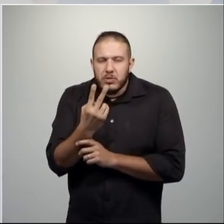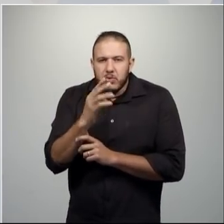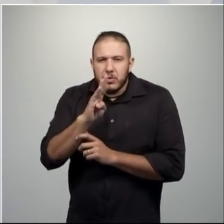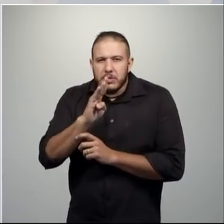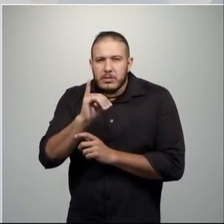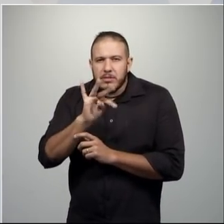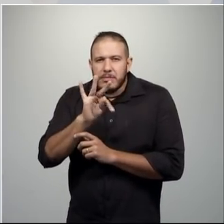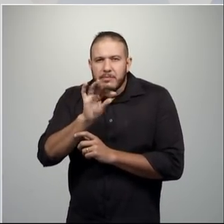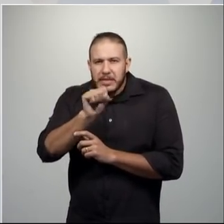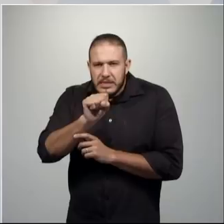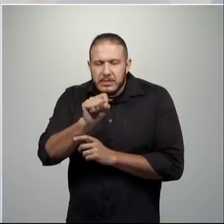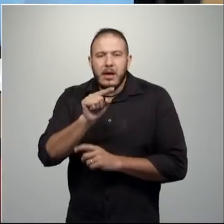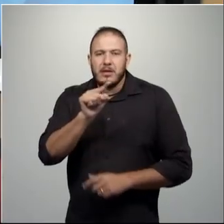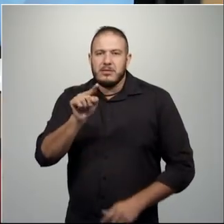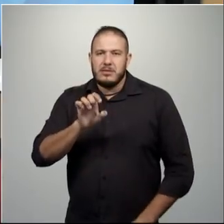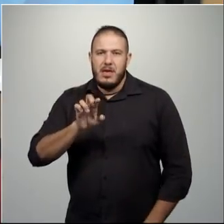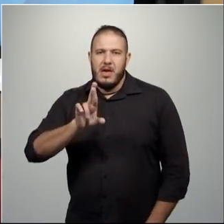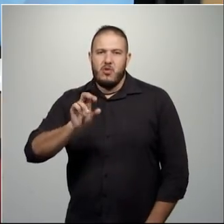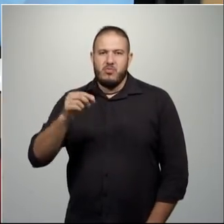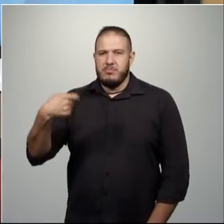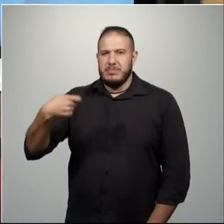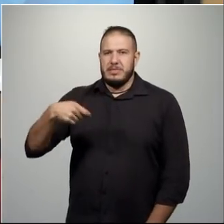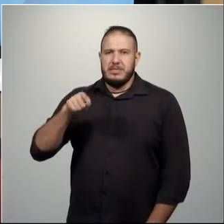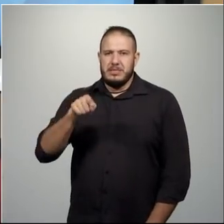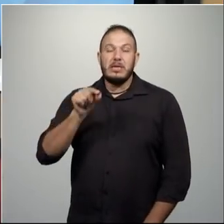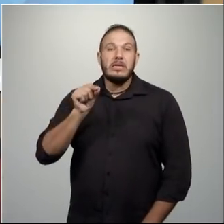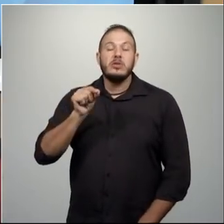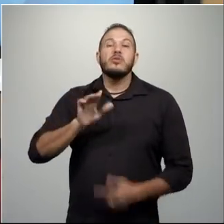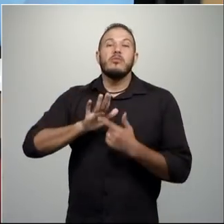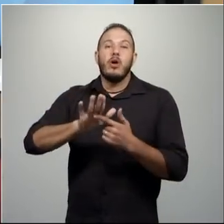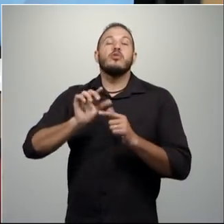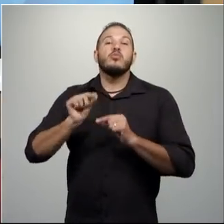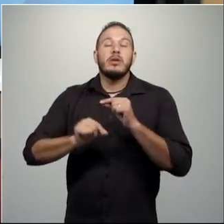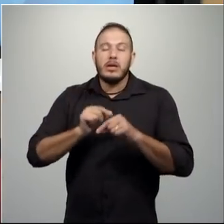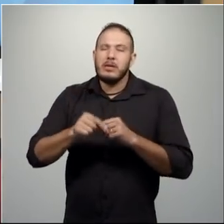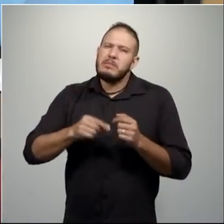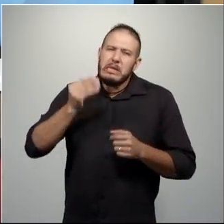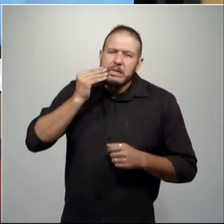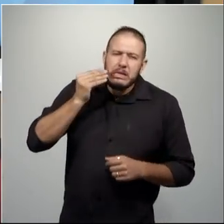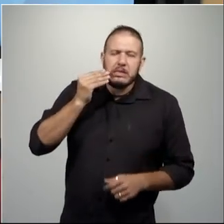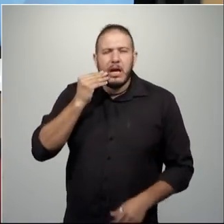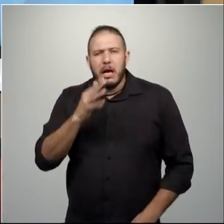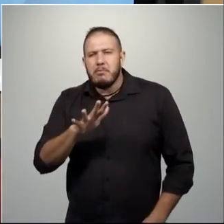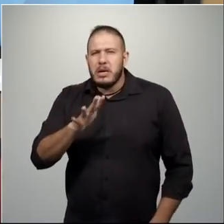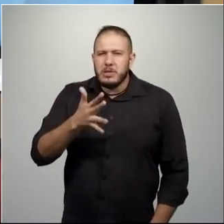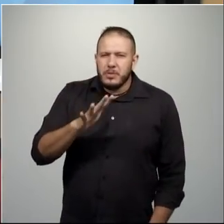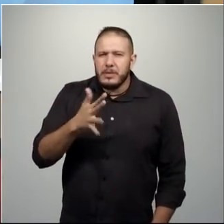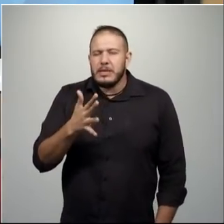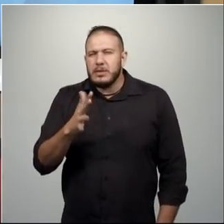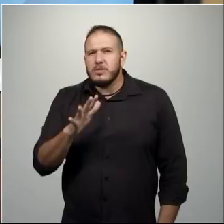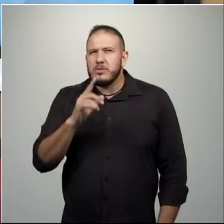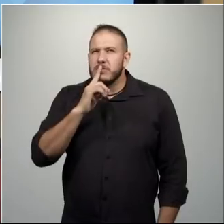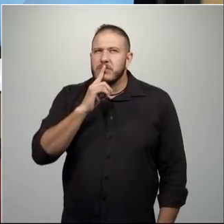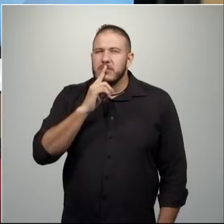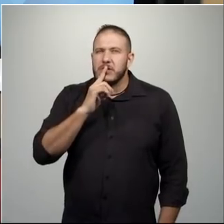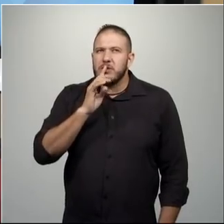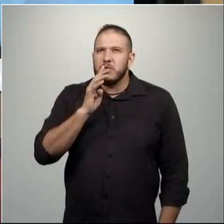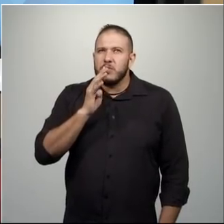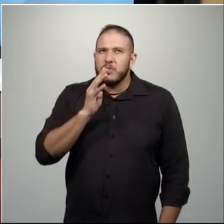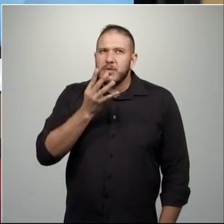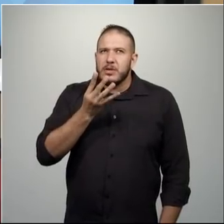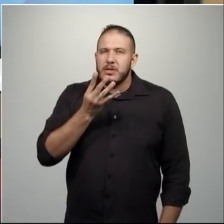tem que ser zero então o que isso significa que você tem que testar mais ou menos do é 4